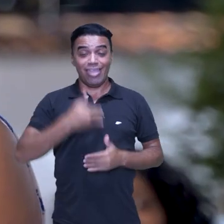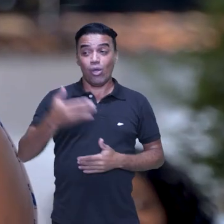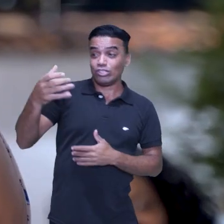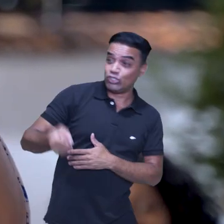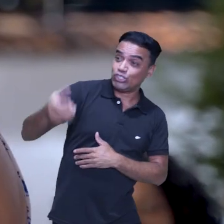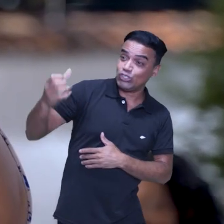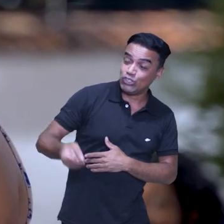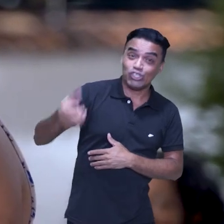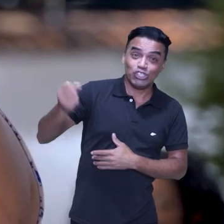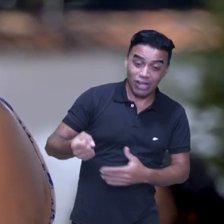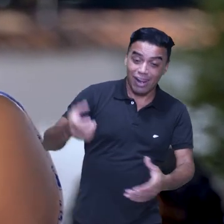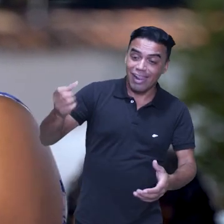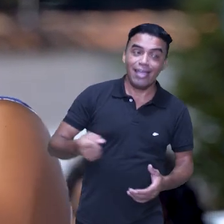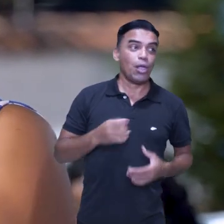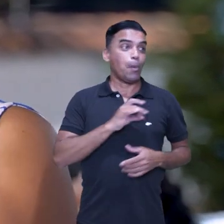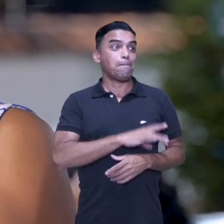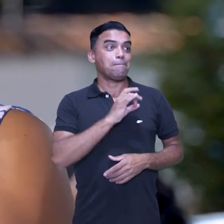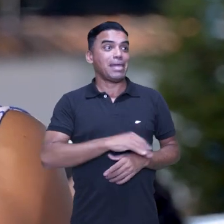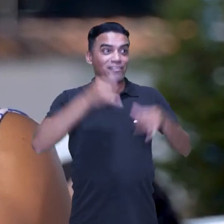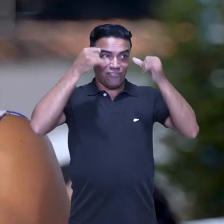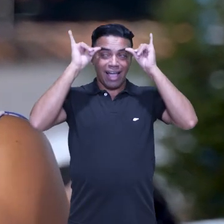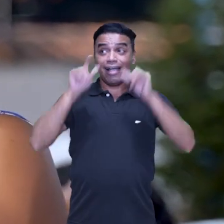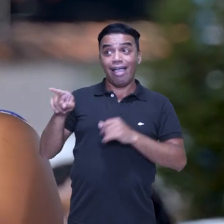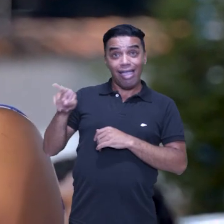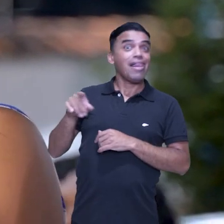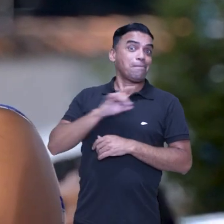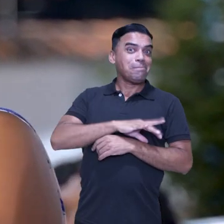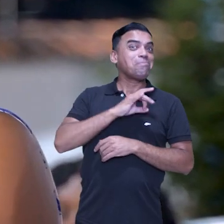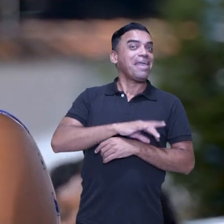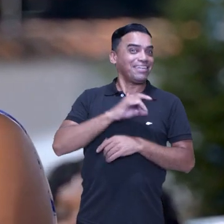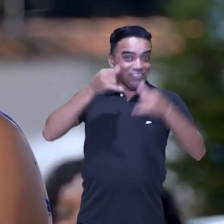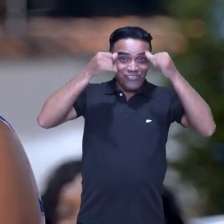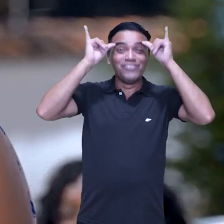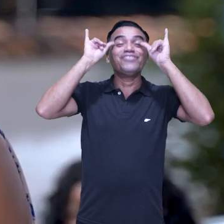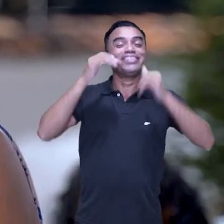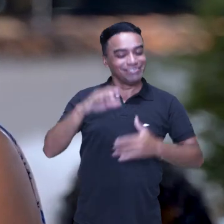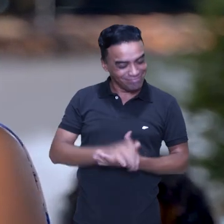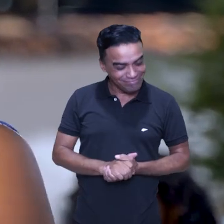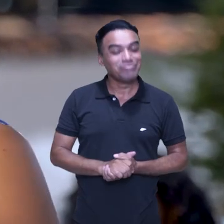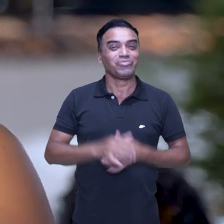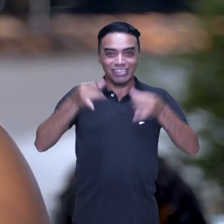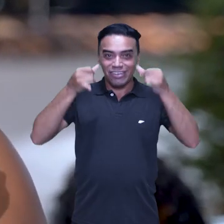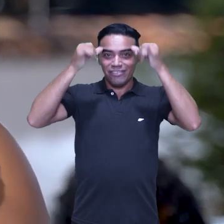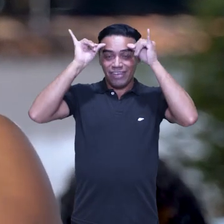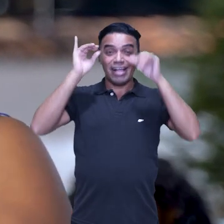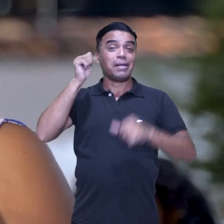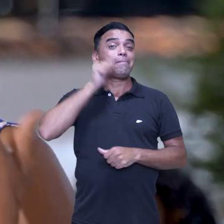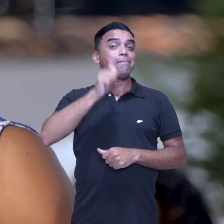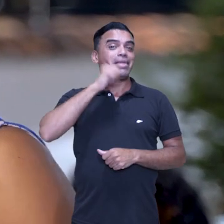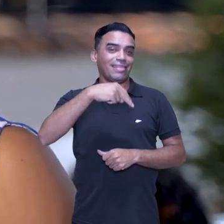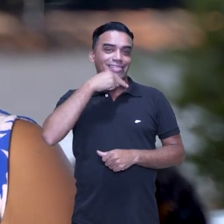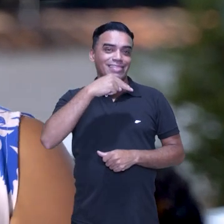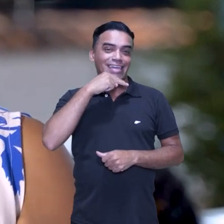né? Quase morri de medo da vaca, viu, gente? Isso, eu ficou com medo da vaca, né? E a vaca é da minha neta veio